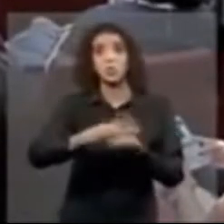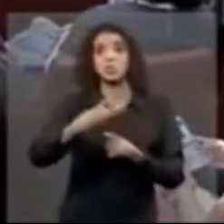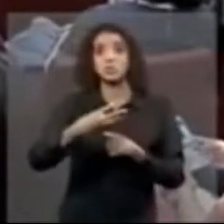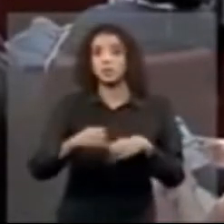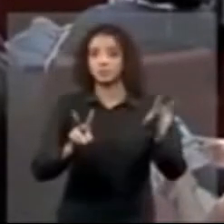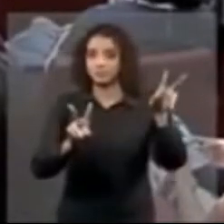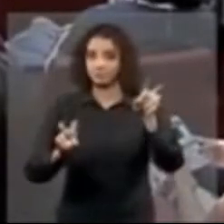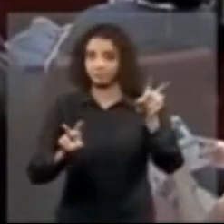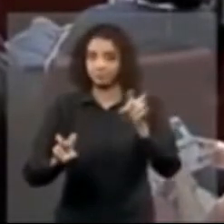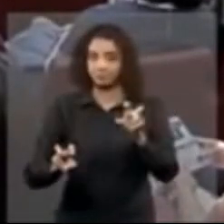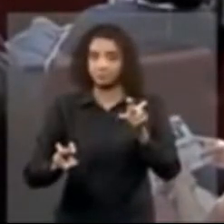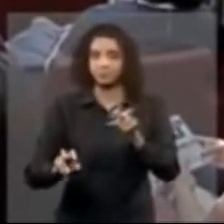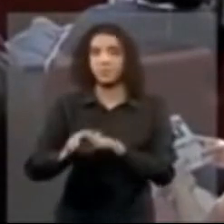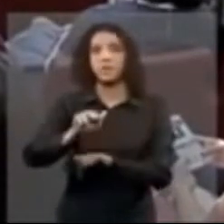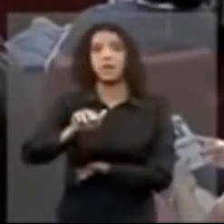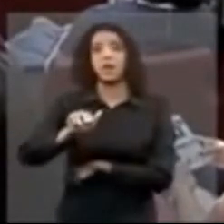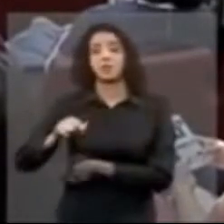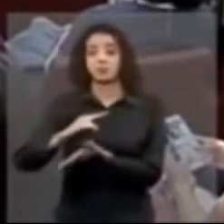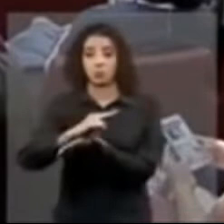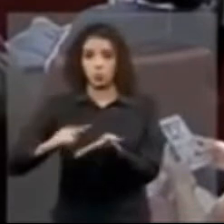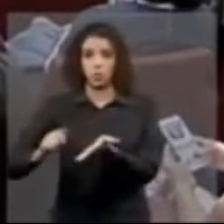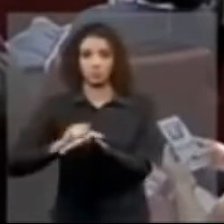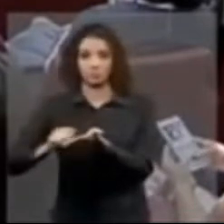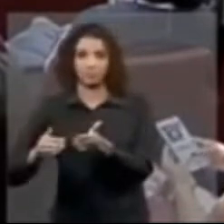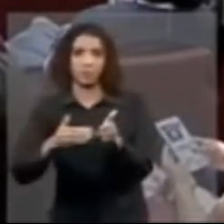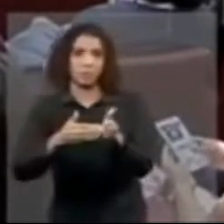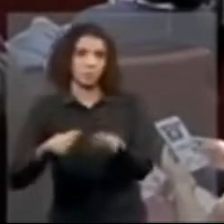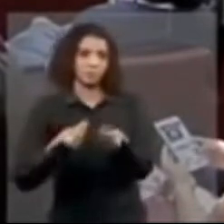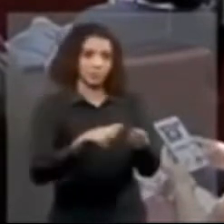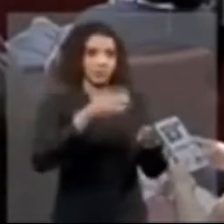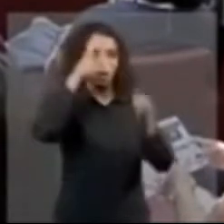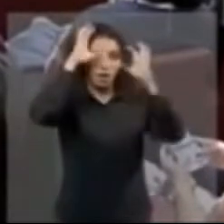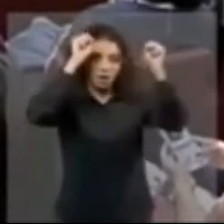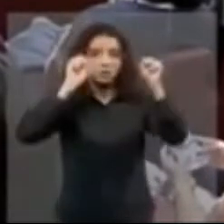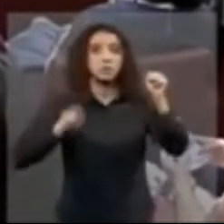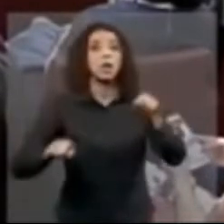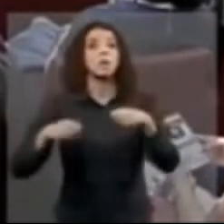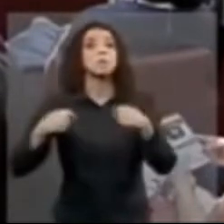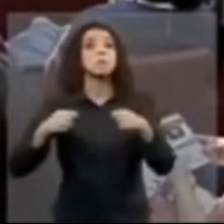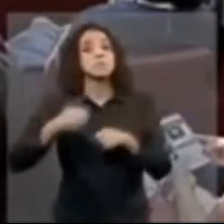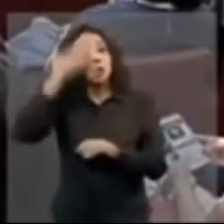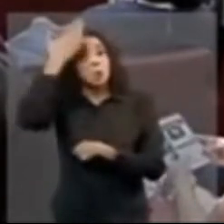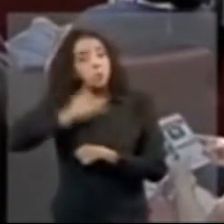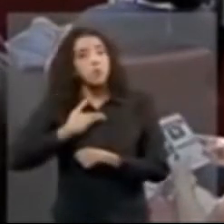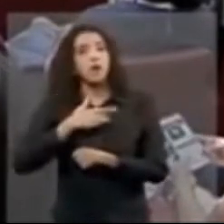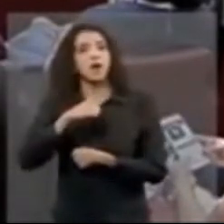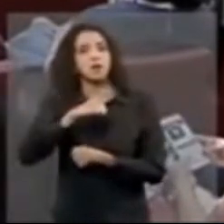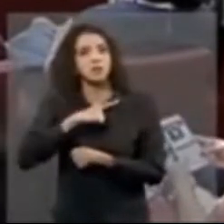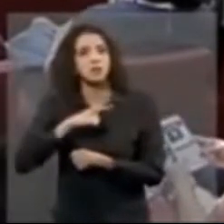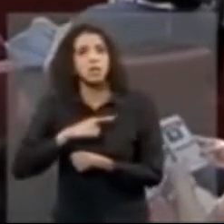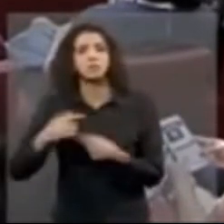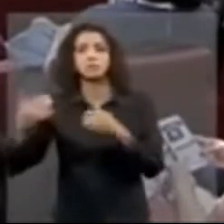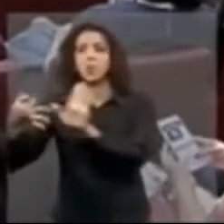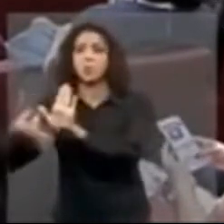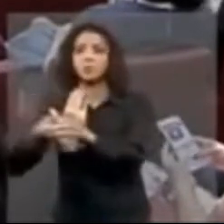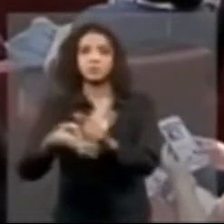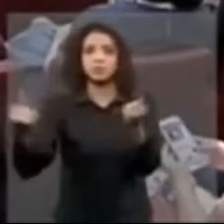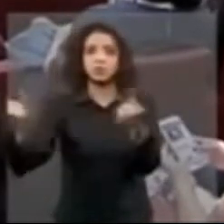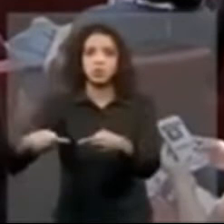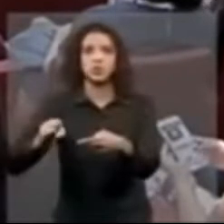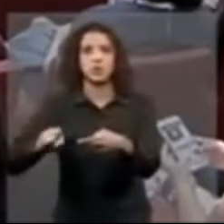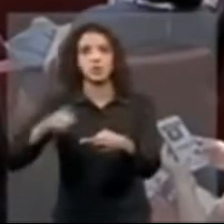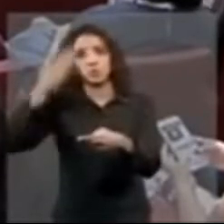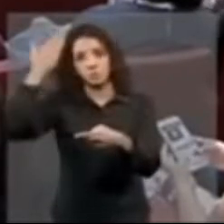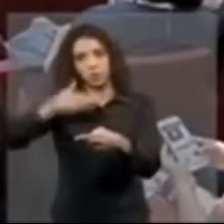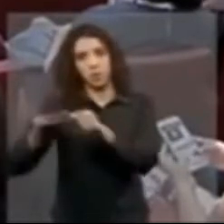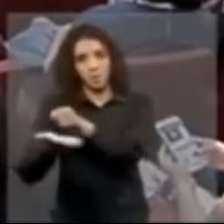aspas, a petição inicial deverá conter a comprovação de existência de controvérsia relevante sobre a aplicação do